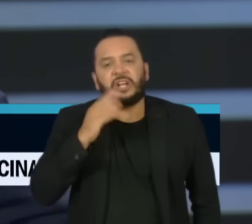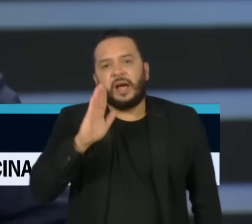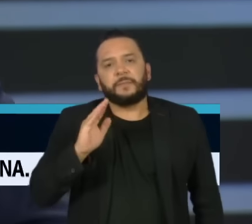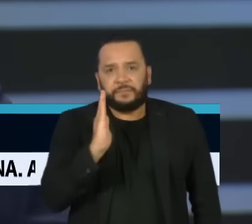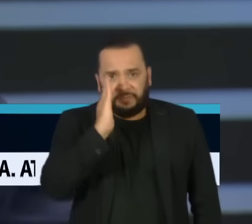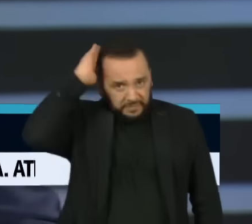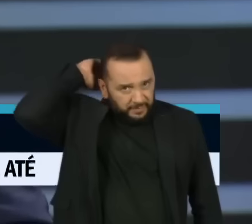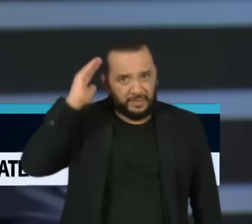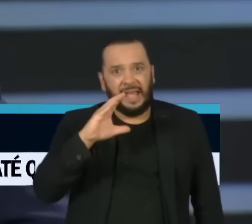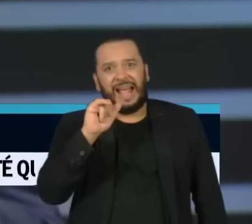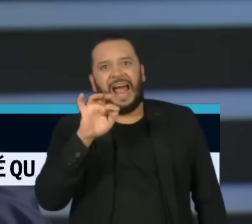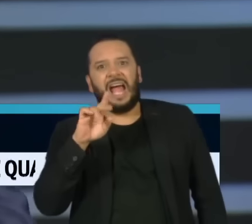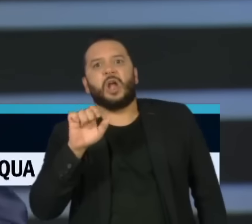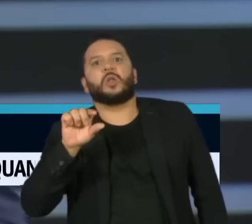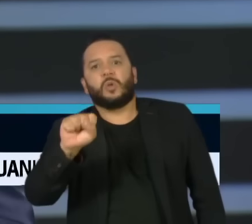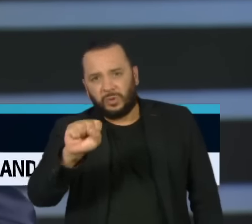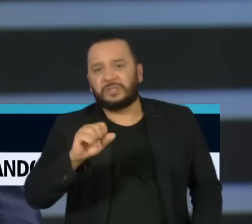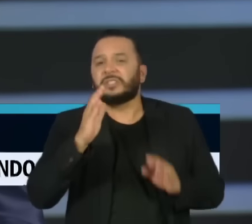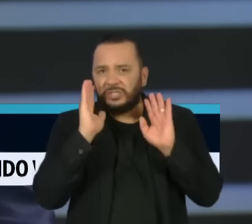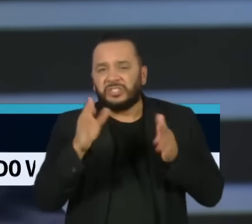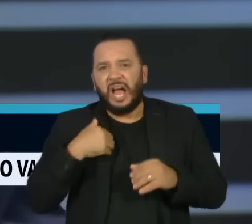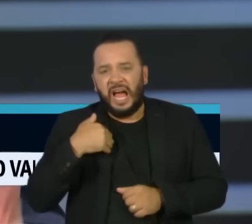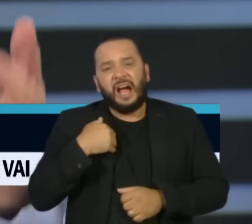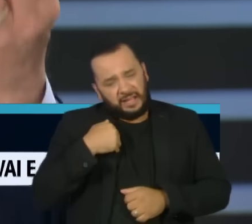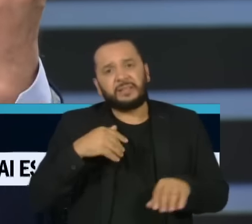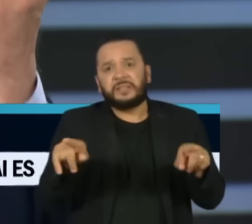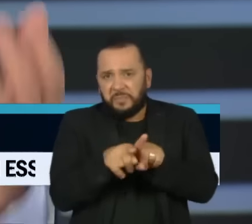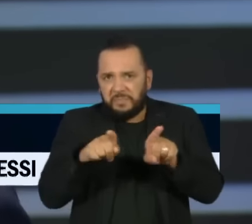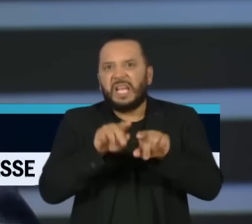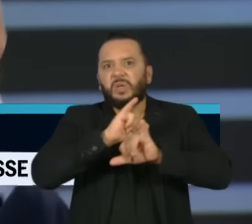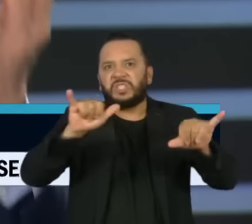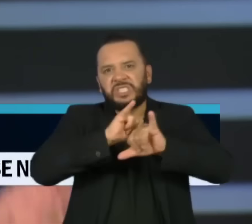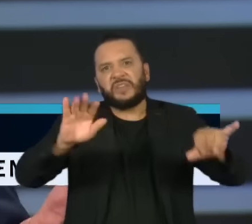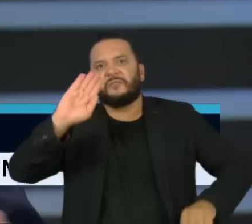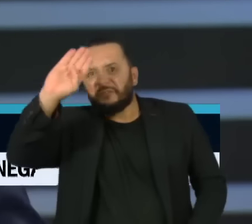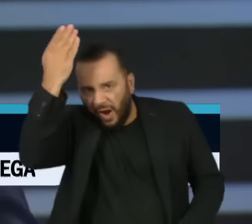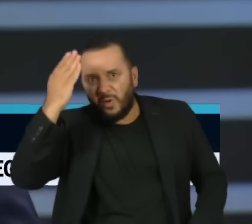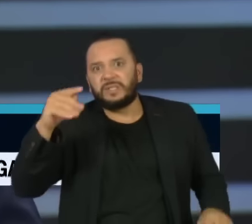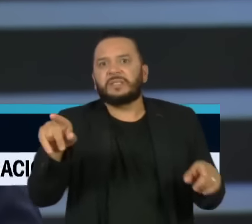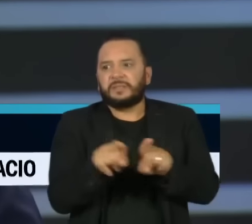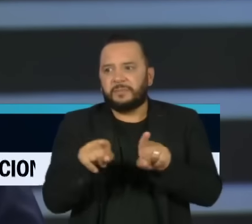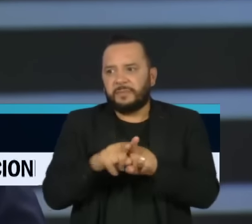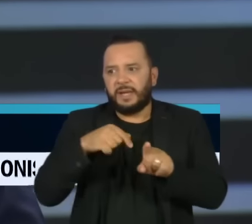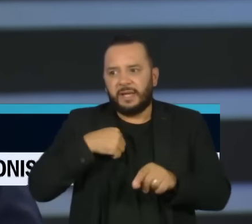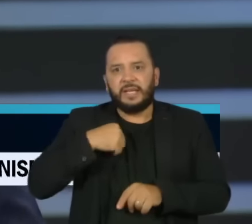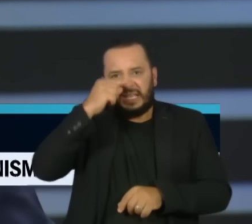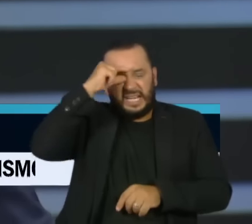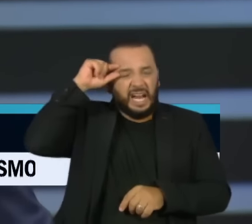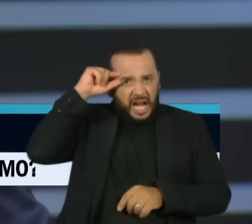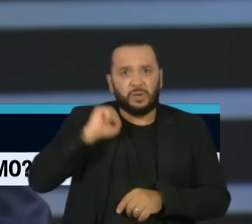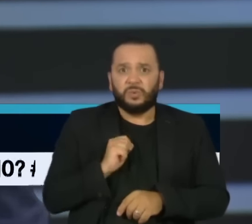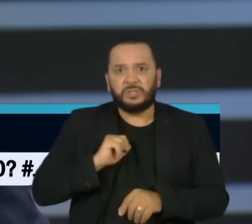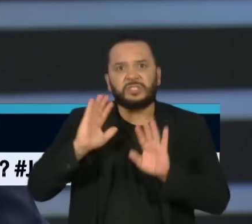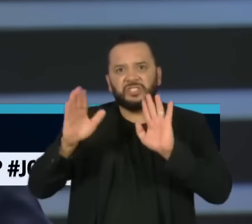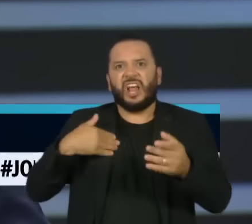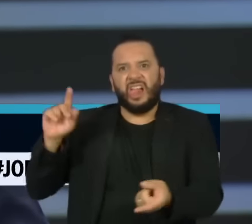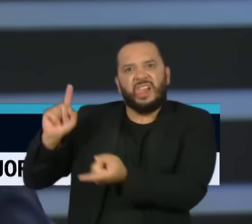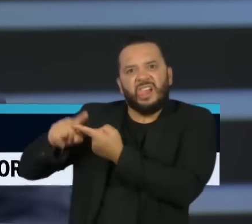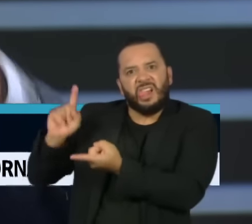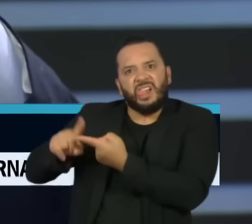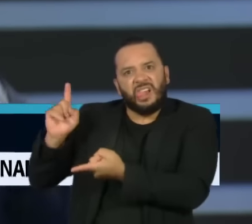de espalhar mentiras, que são as chamadas fake news, e de ameaçar coagir, no caso em tela, Anvisa. Imagine na